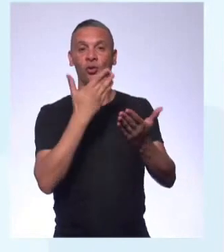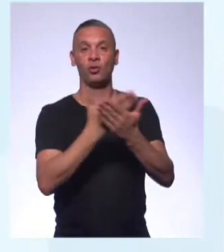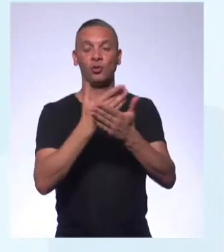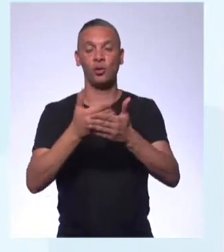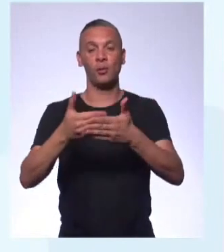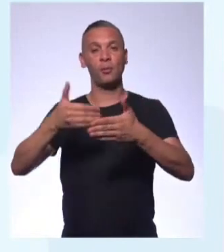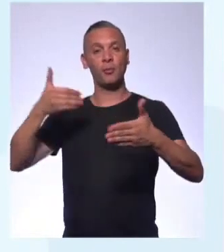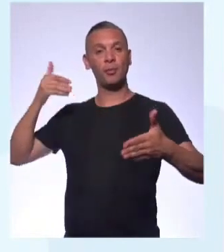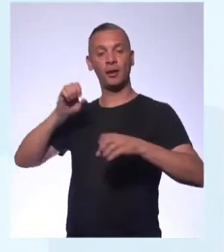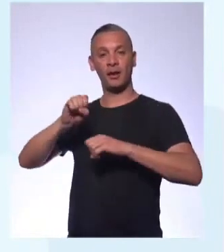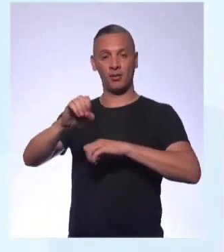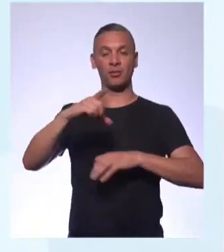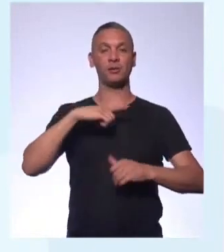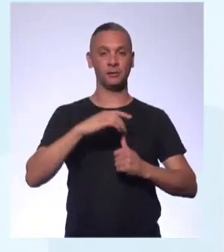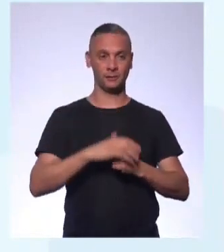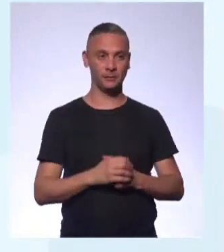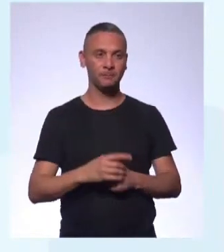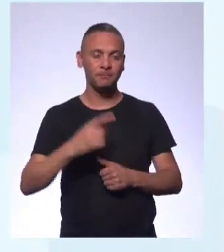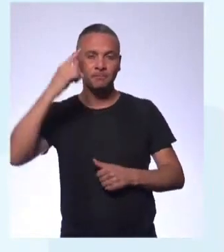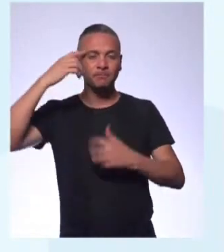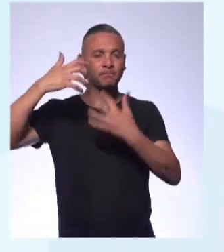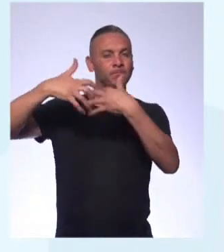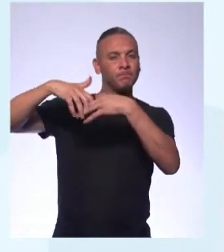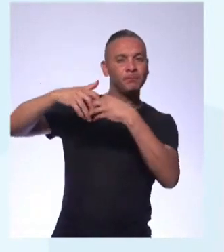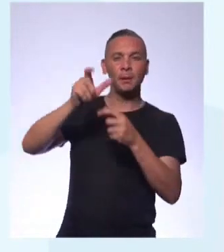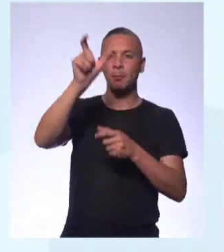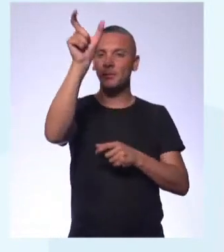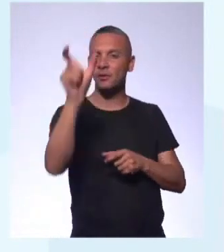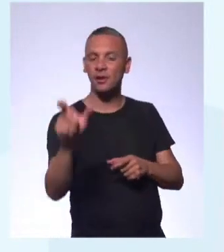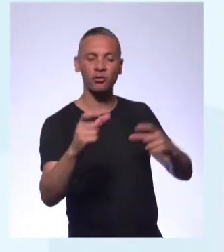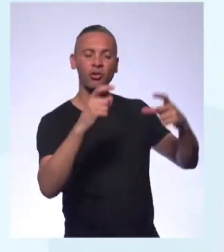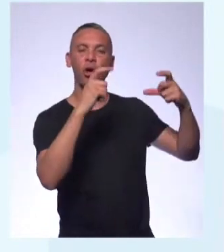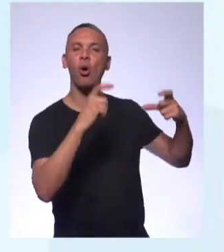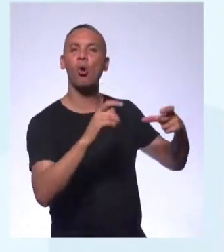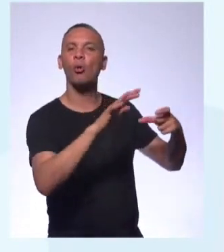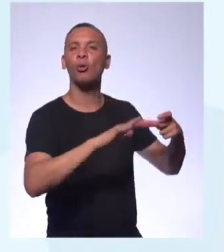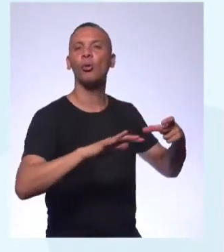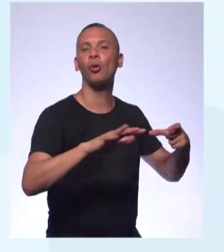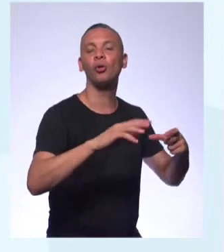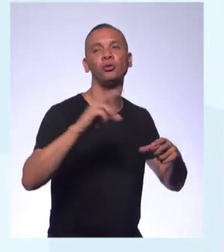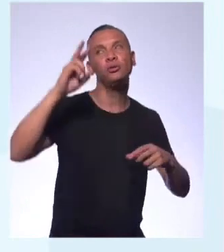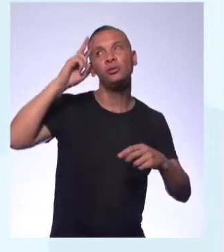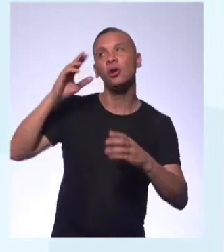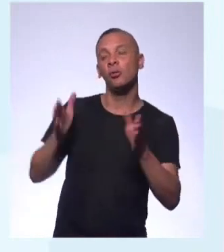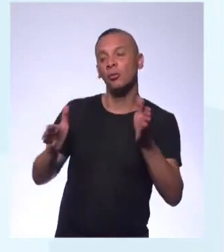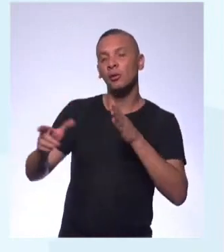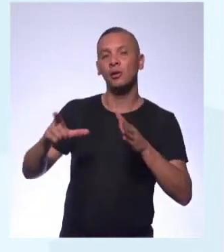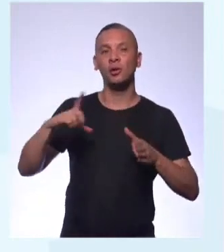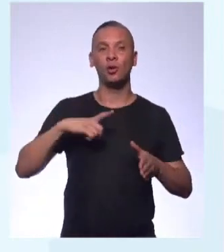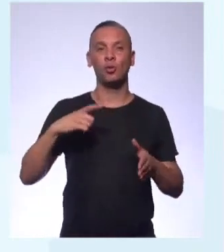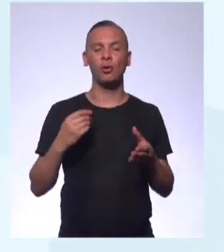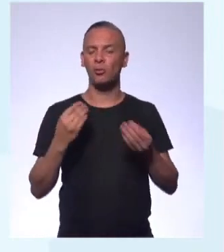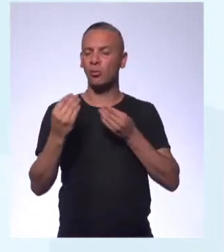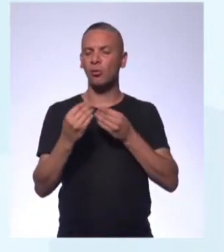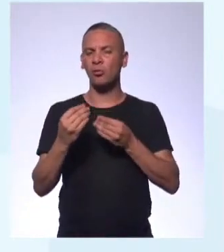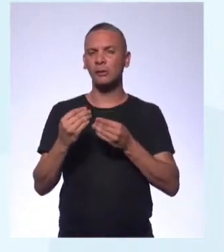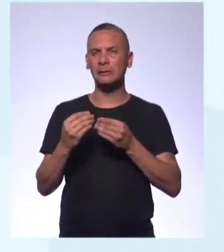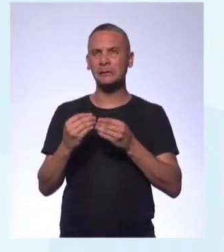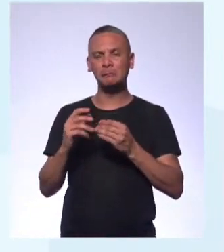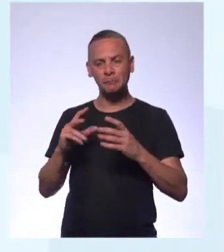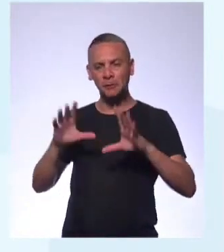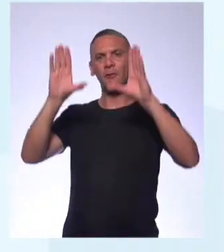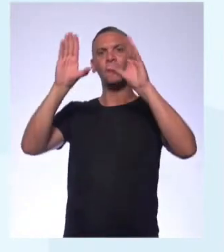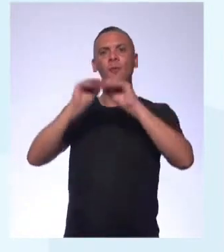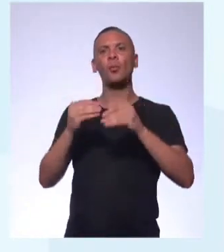nas últimas aulas. Pense nos personagens, no local onde vivem, no período histórico, no conflito a ser superado, em um clímax,